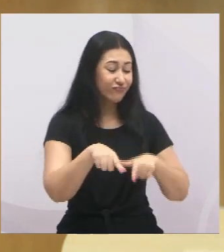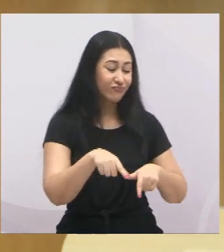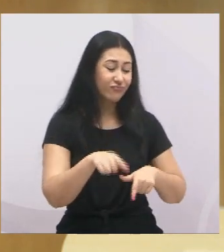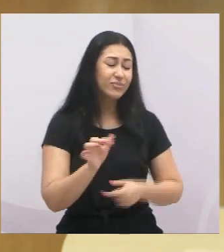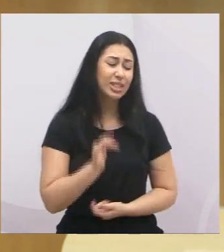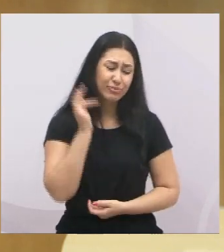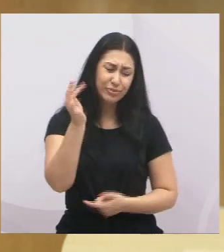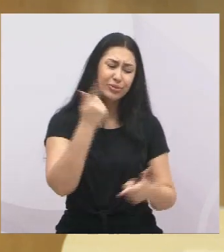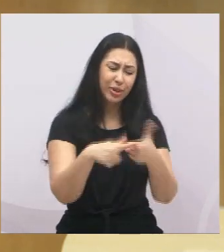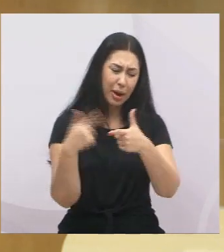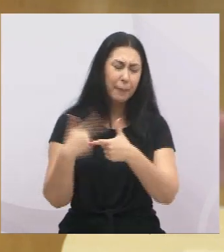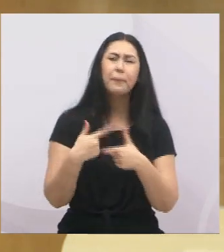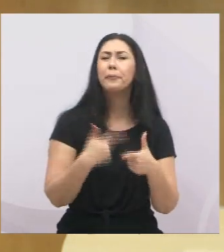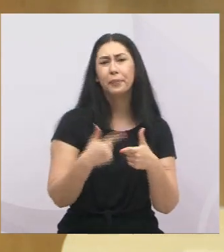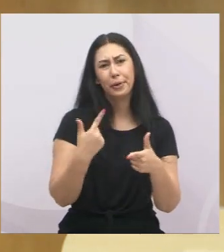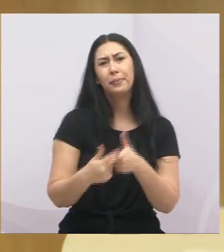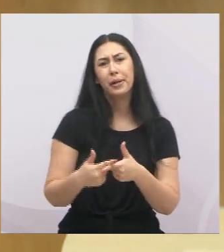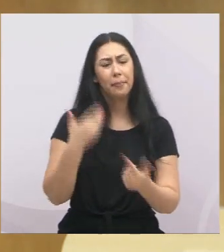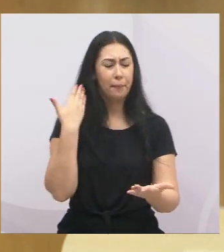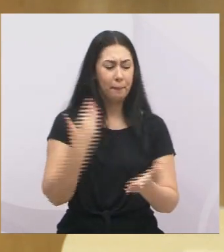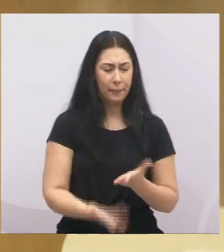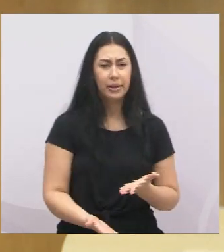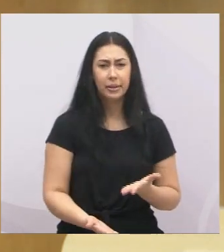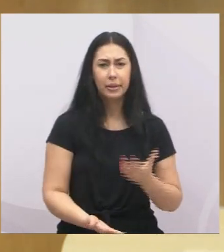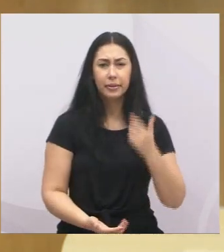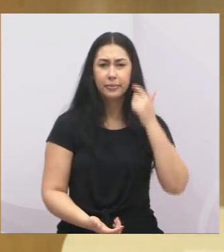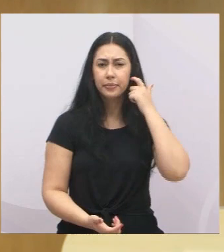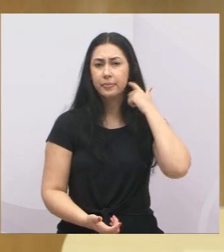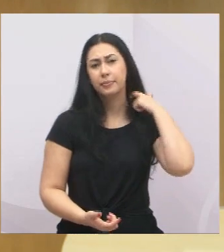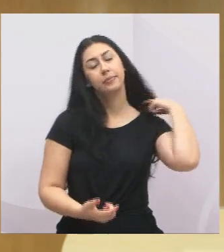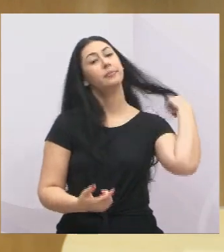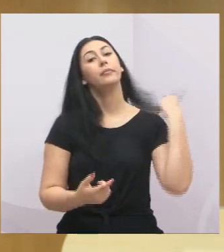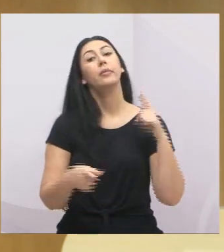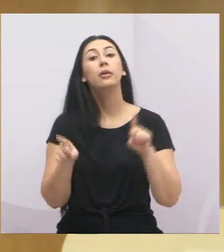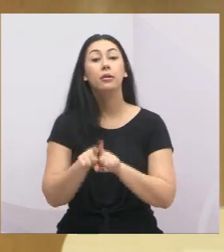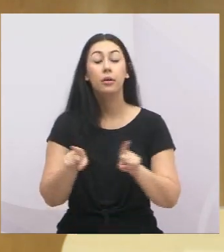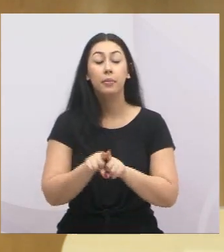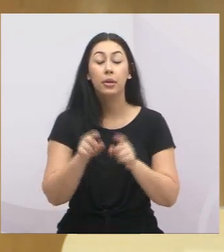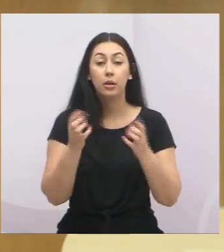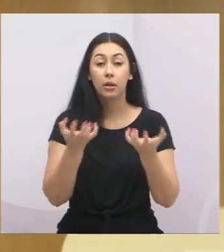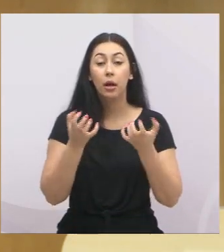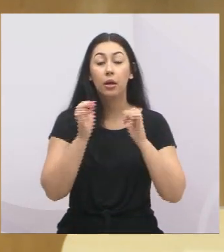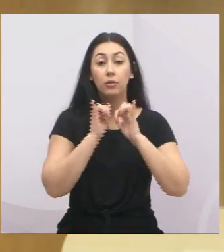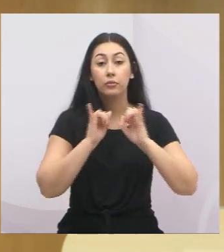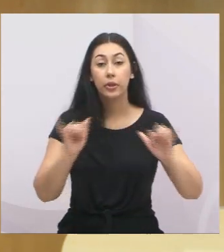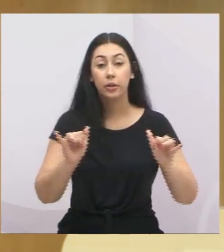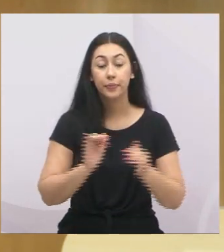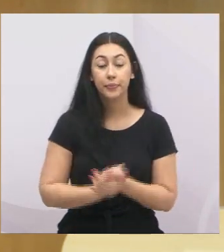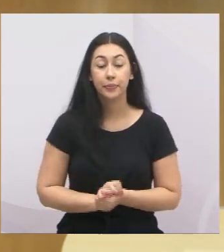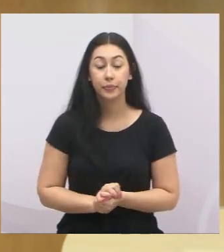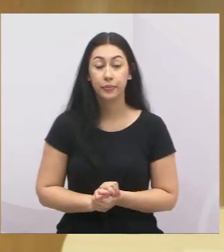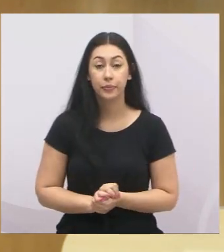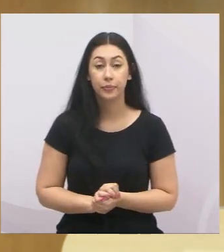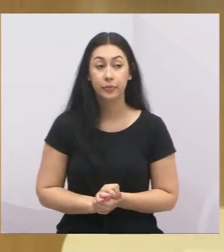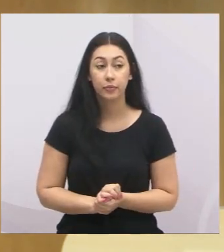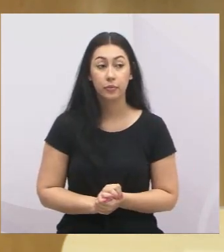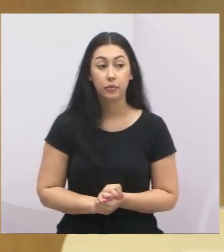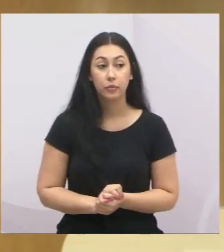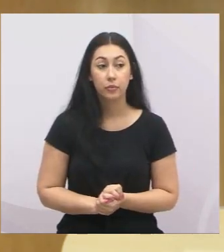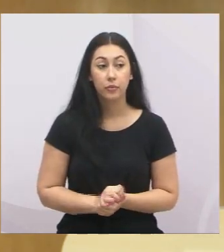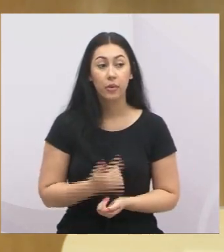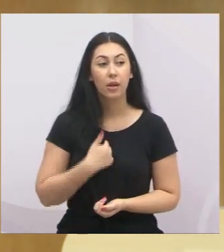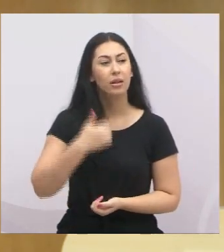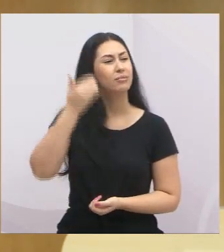alguns pontos, e o serviço vai ser perdido. A outra questão que eu quero colocar aqui, eu